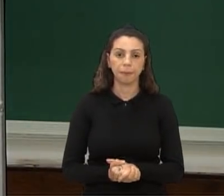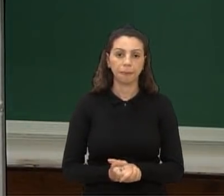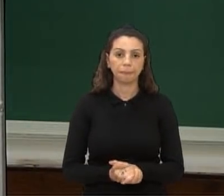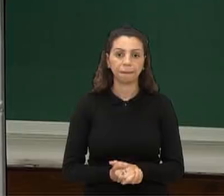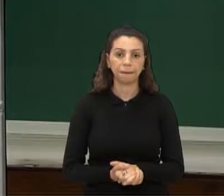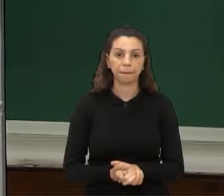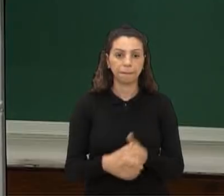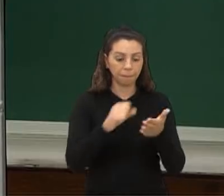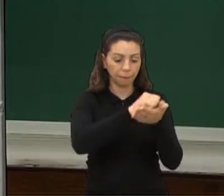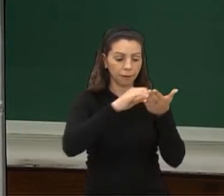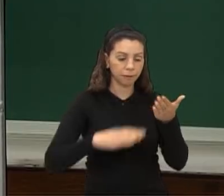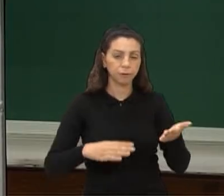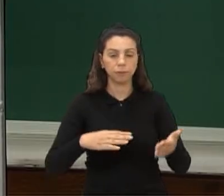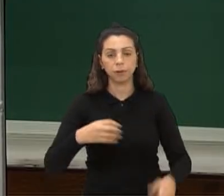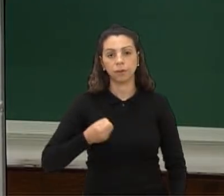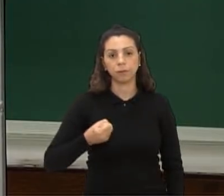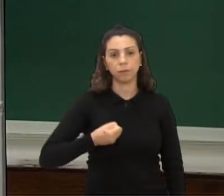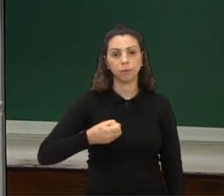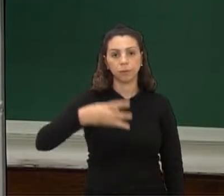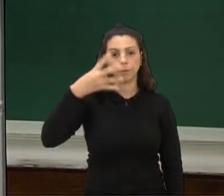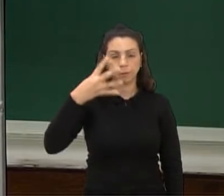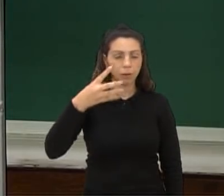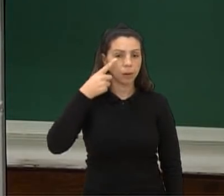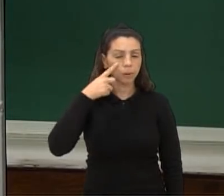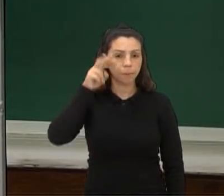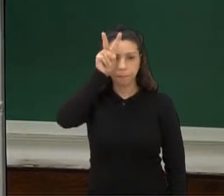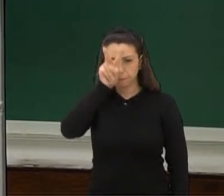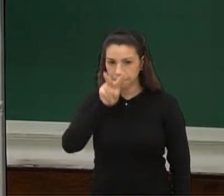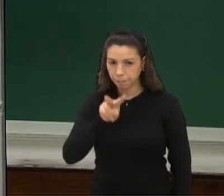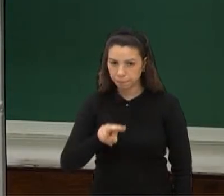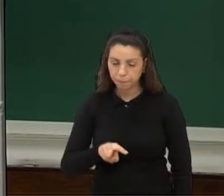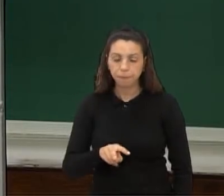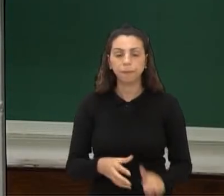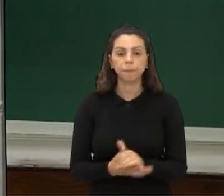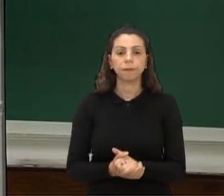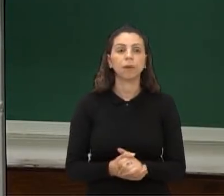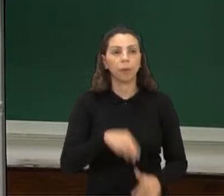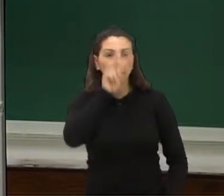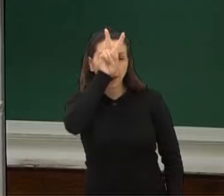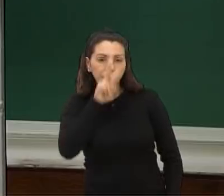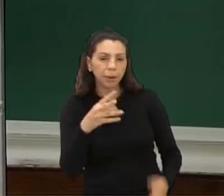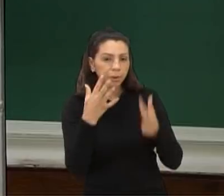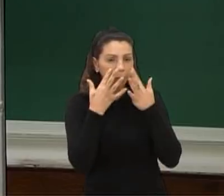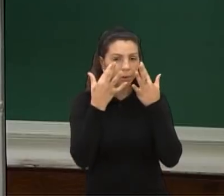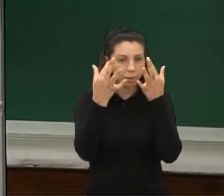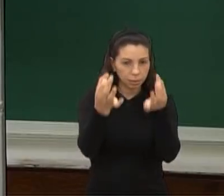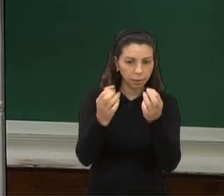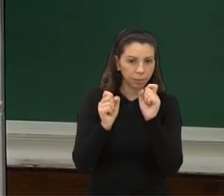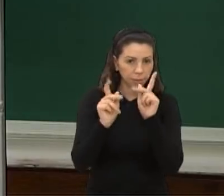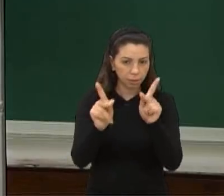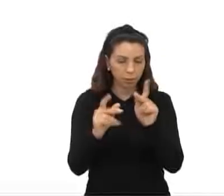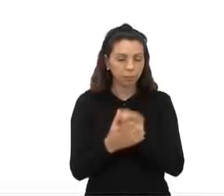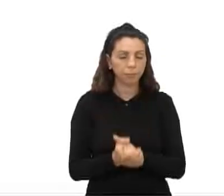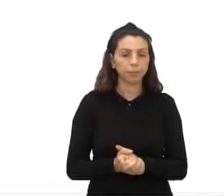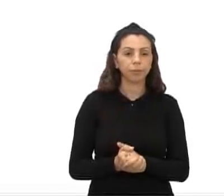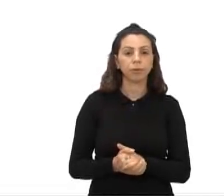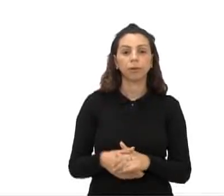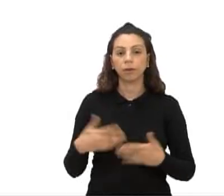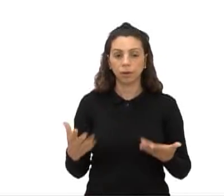você representar as informações do problema em forma de uma equação matemática,